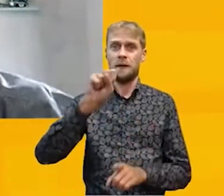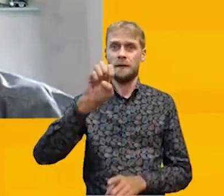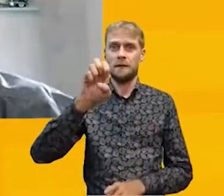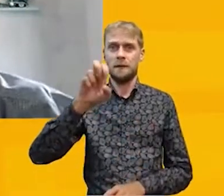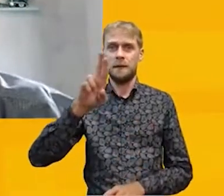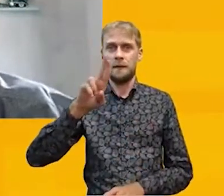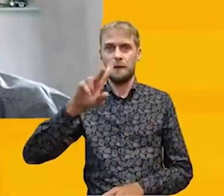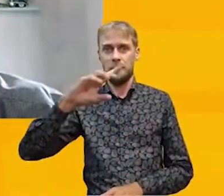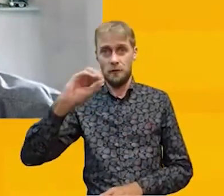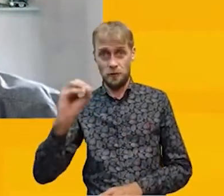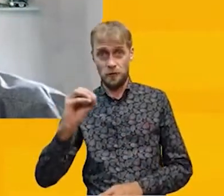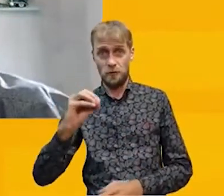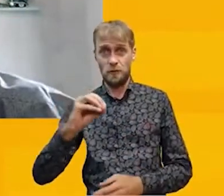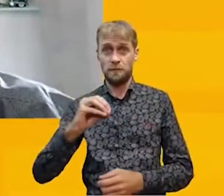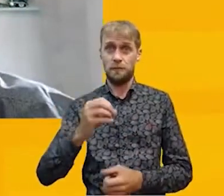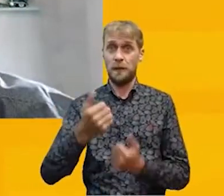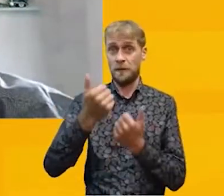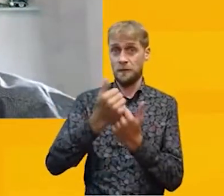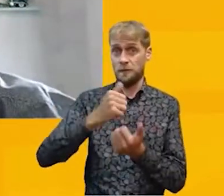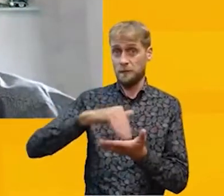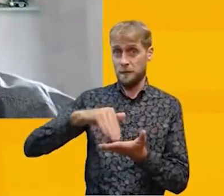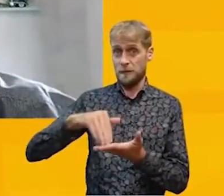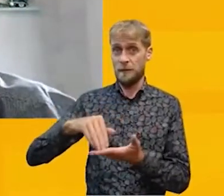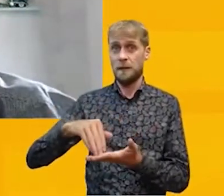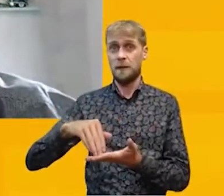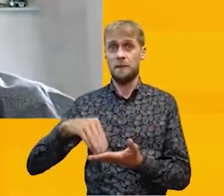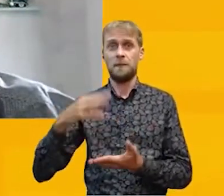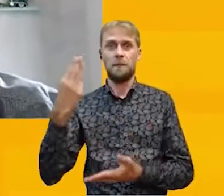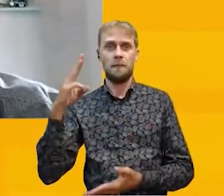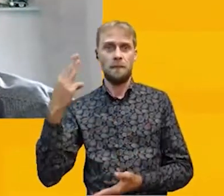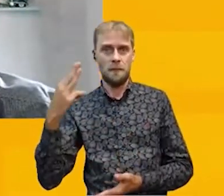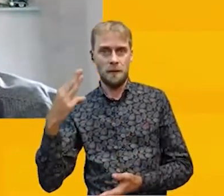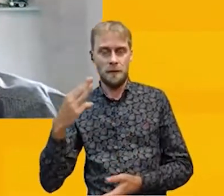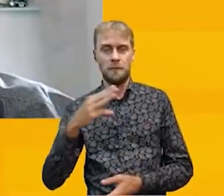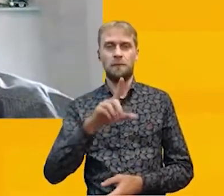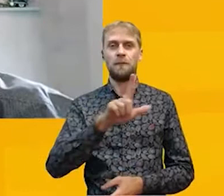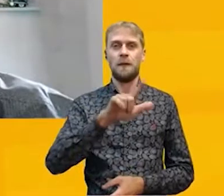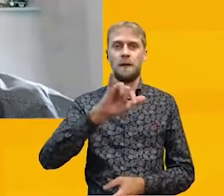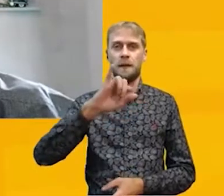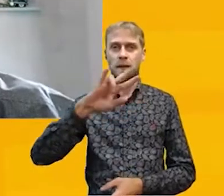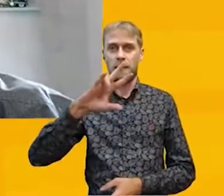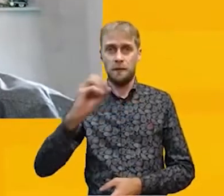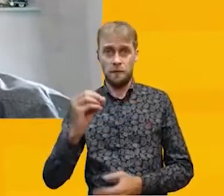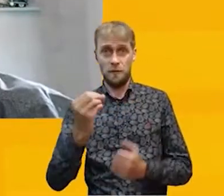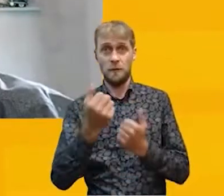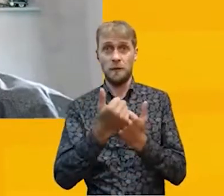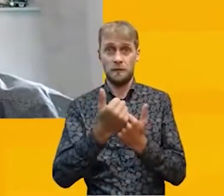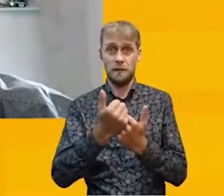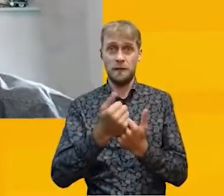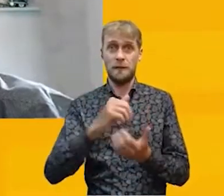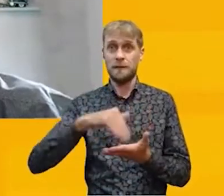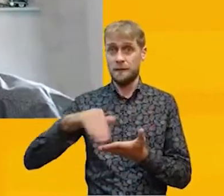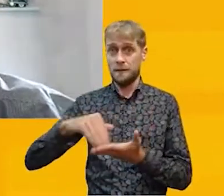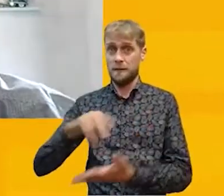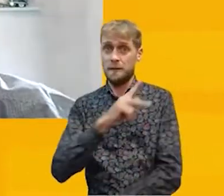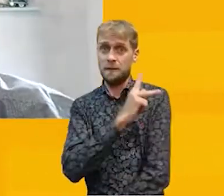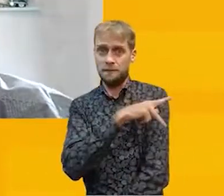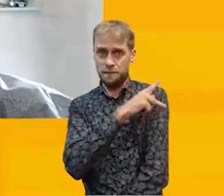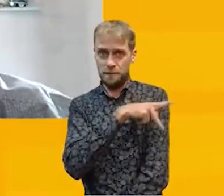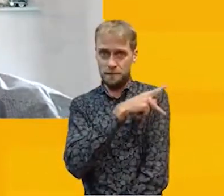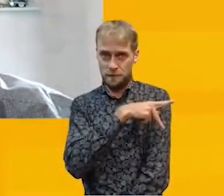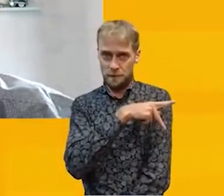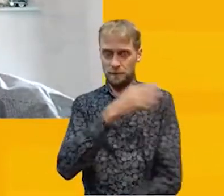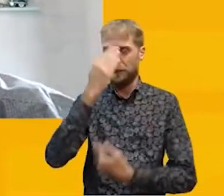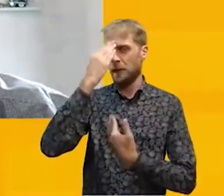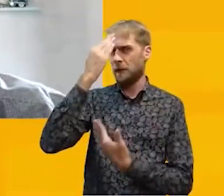que é o subsecretário do Maranhão, ao Lívio, que hoje representa a nossa secretária Simone, lá do Piauí.